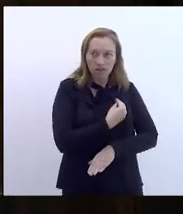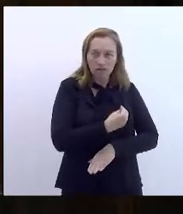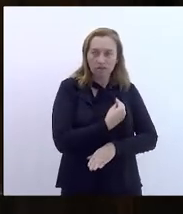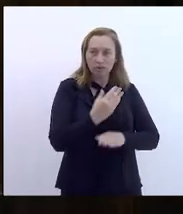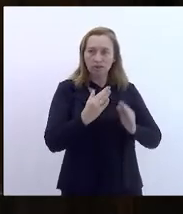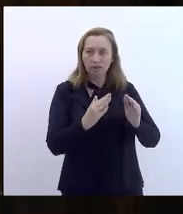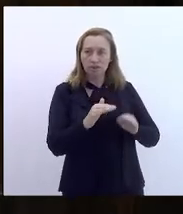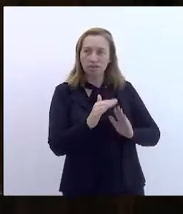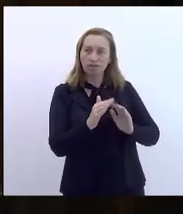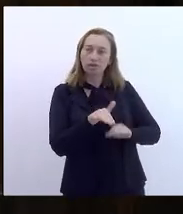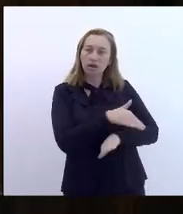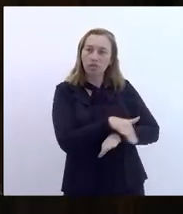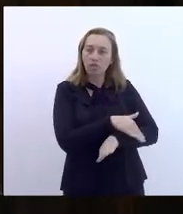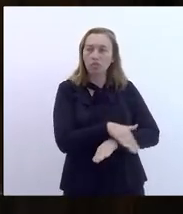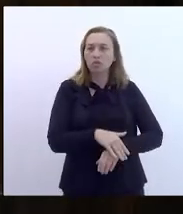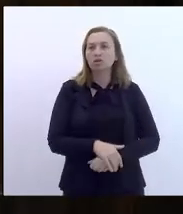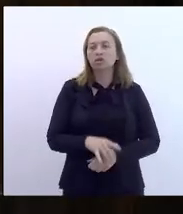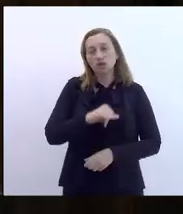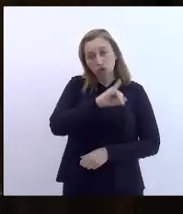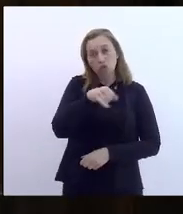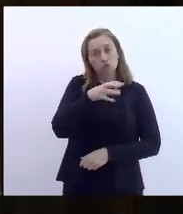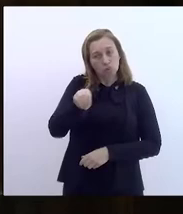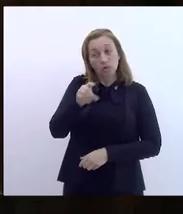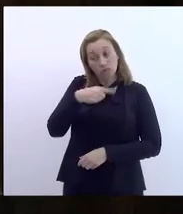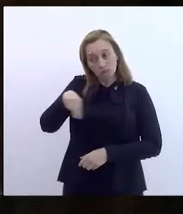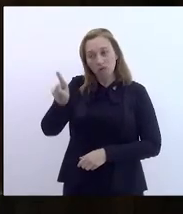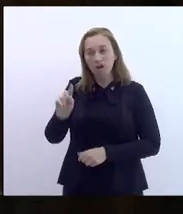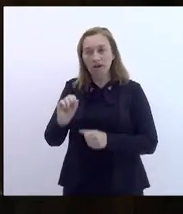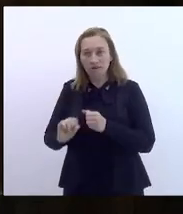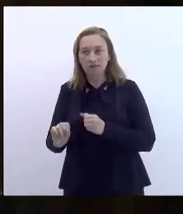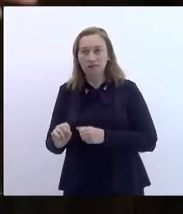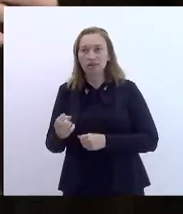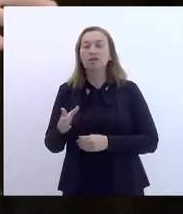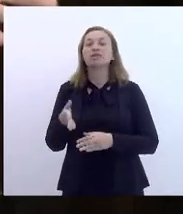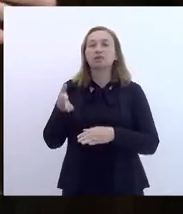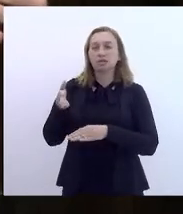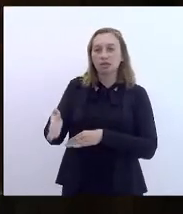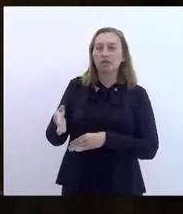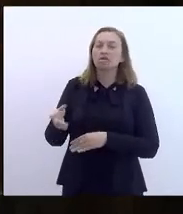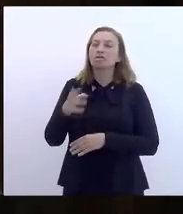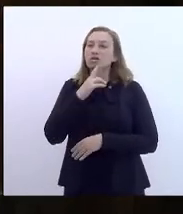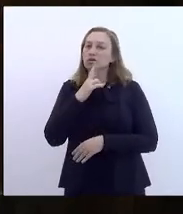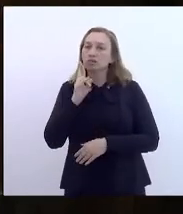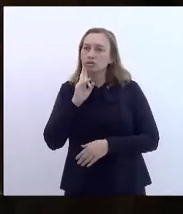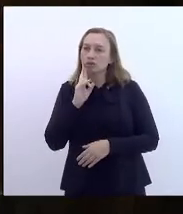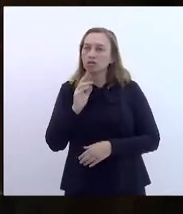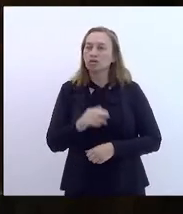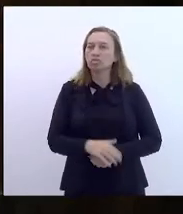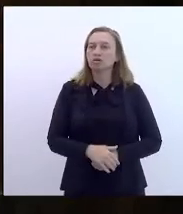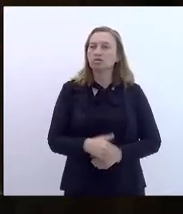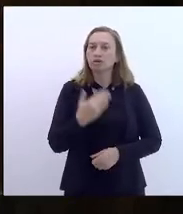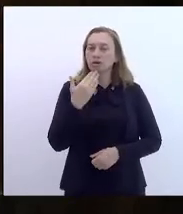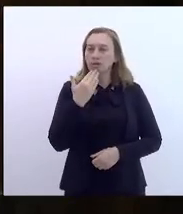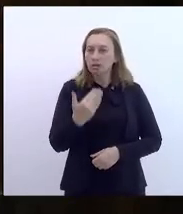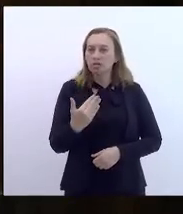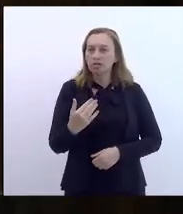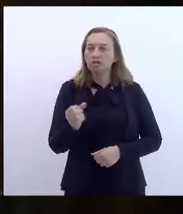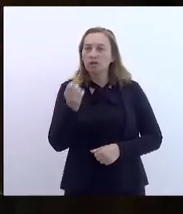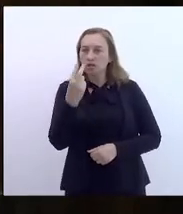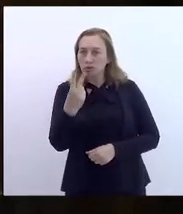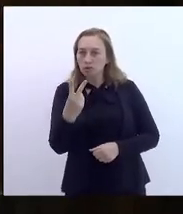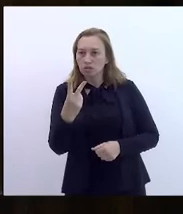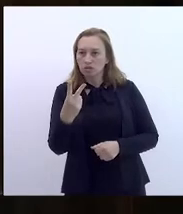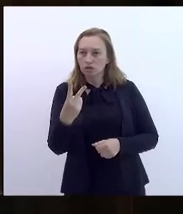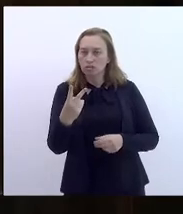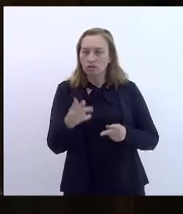rua e assim O João fez o João foi até o restaurante o João mandou fazer duas quentinhas